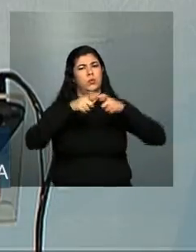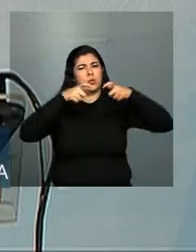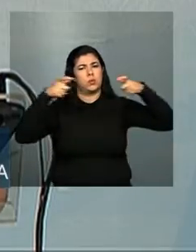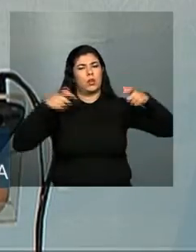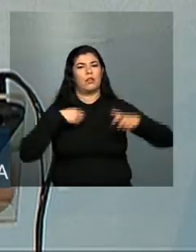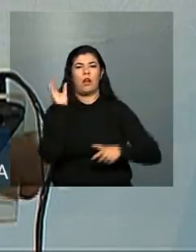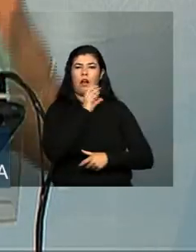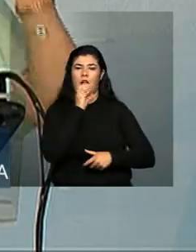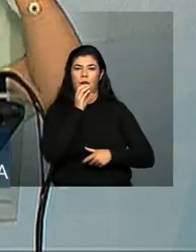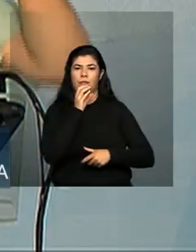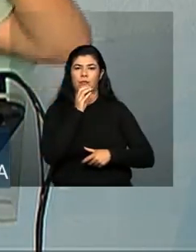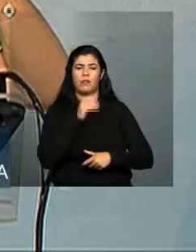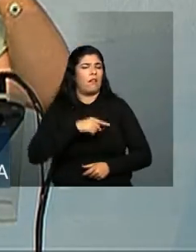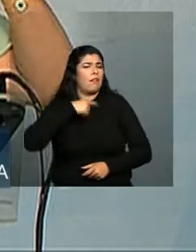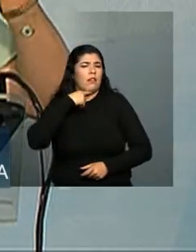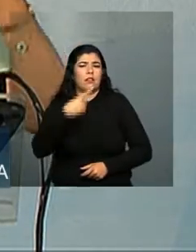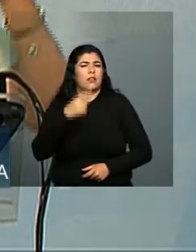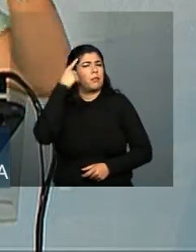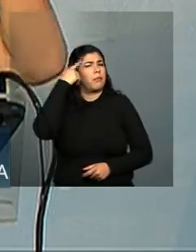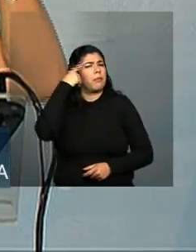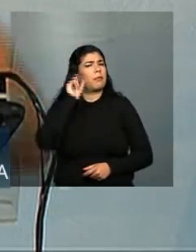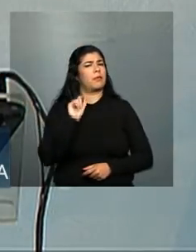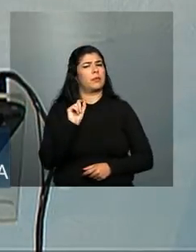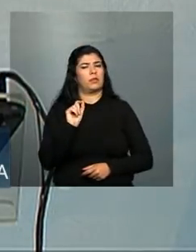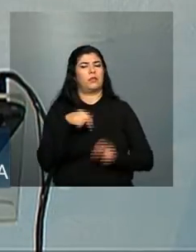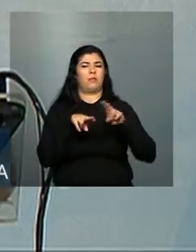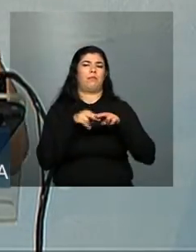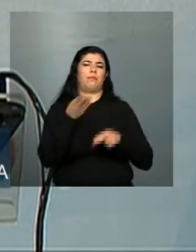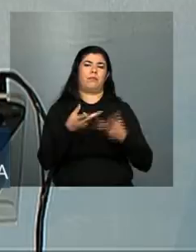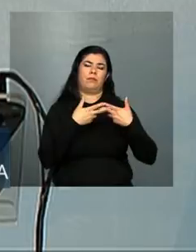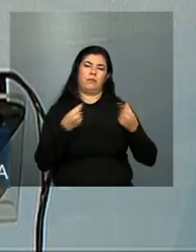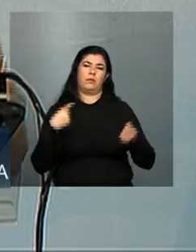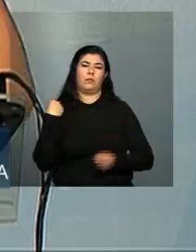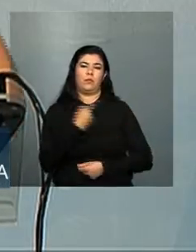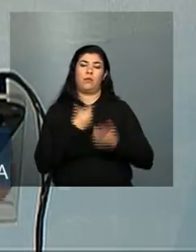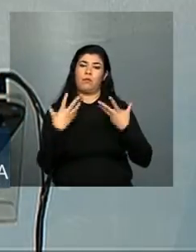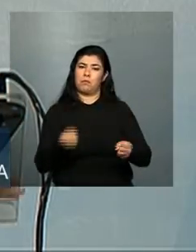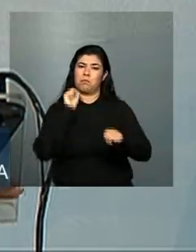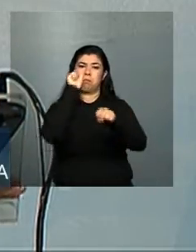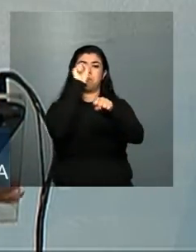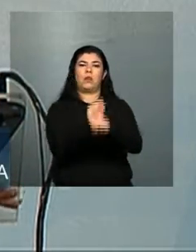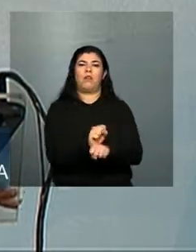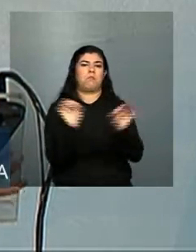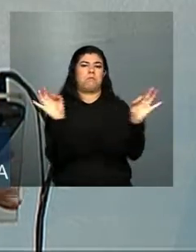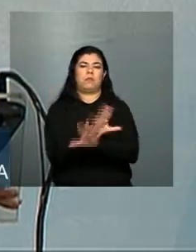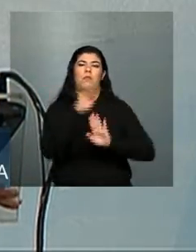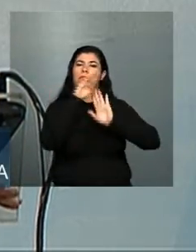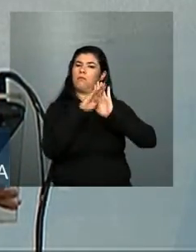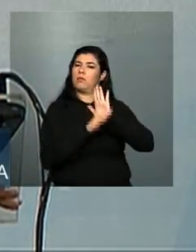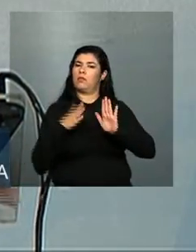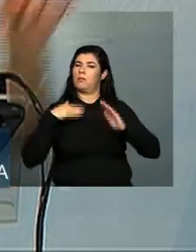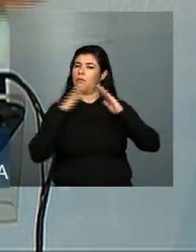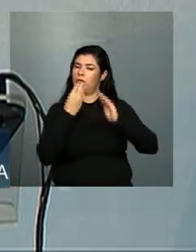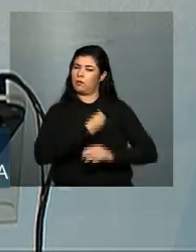mais acelerada. Ninguém pense que, por causa disso, nós vamos parar programas sociais como Minha